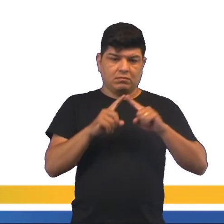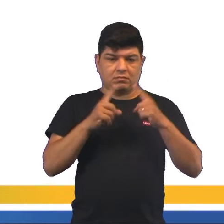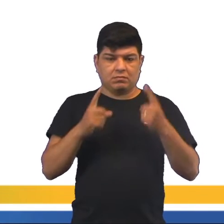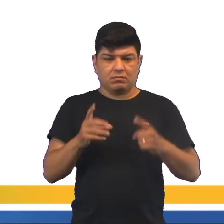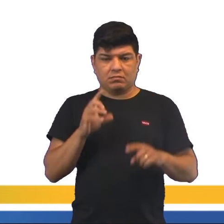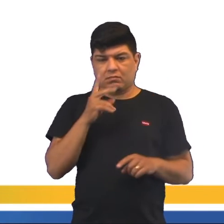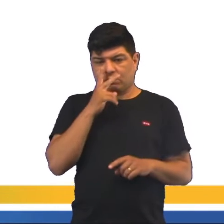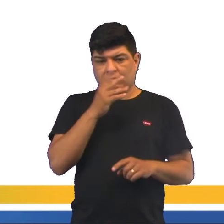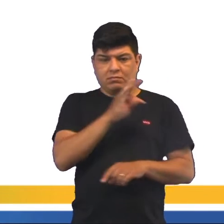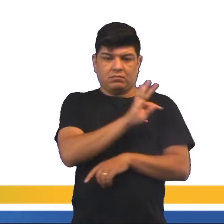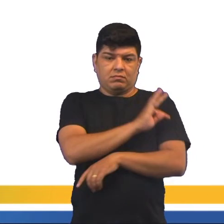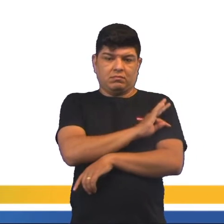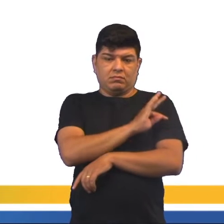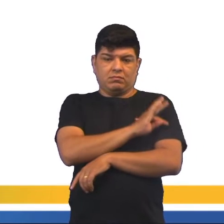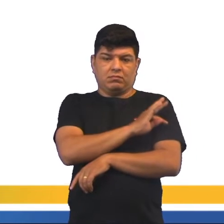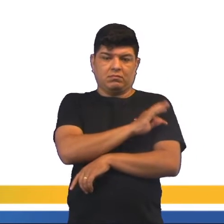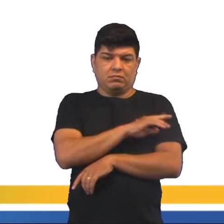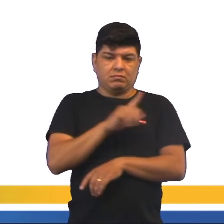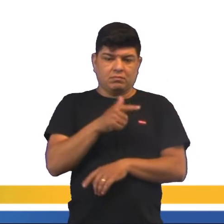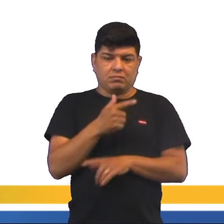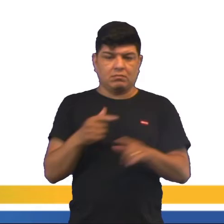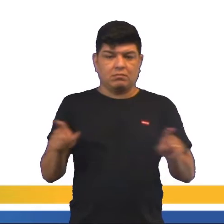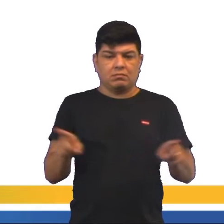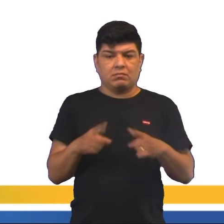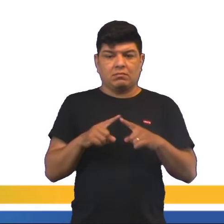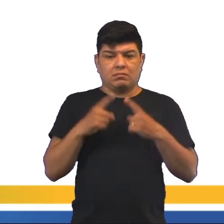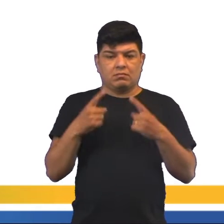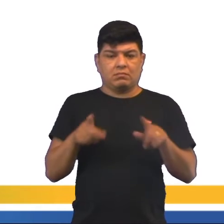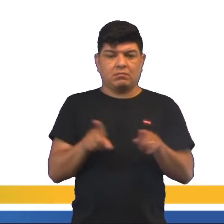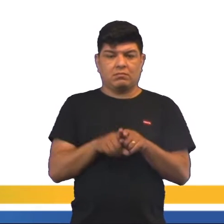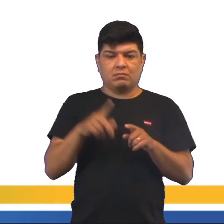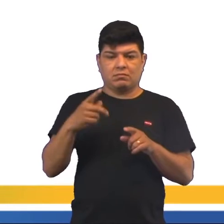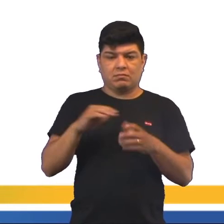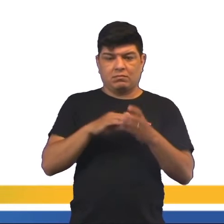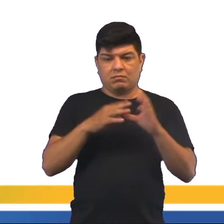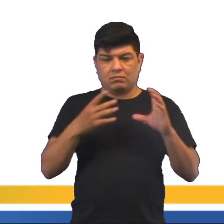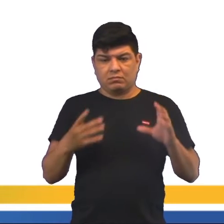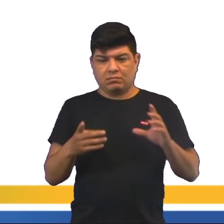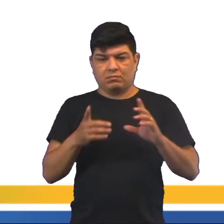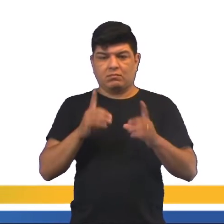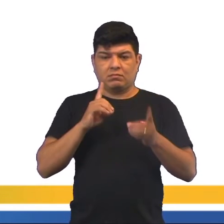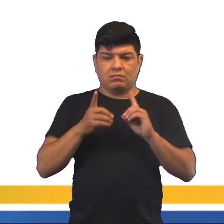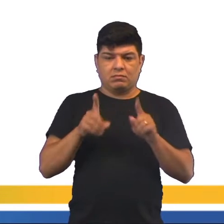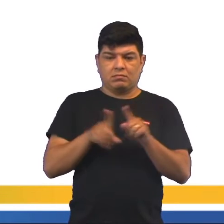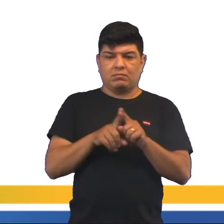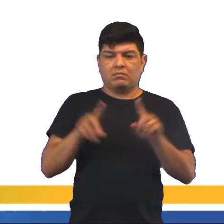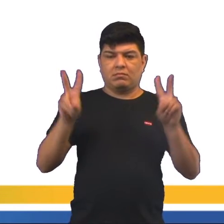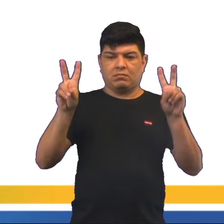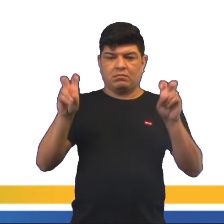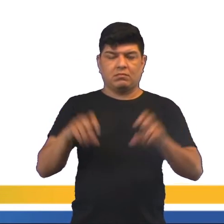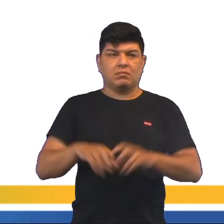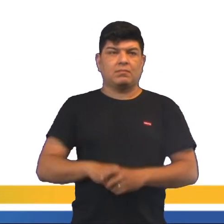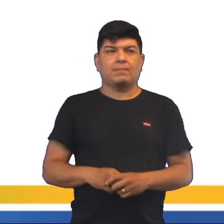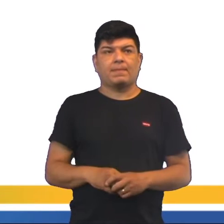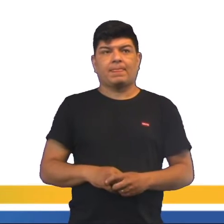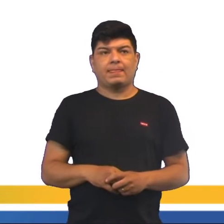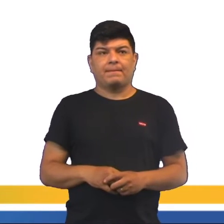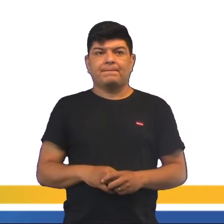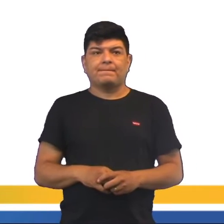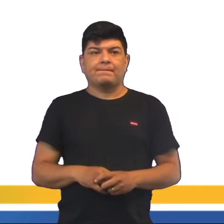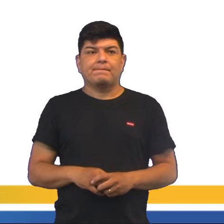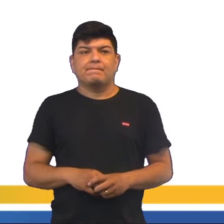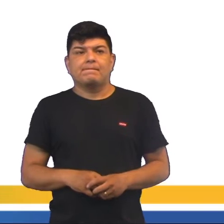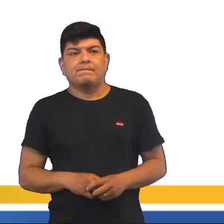de expressão, não apenas pelo lado técnico ou pelo lado musical, mas por seu